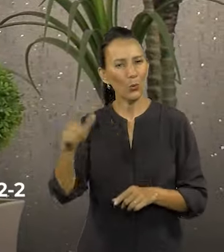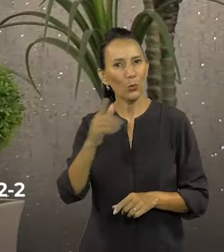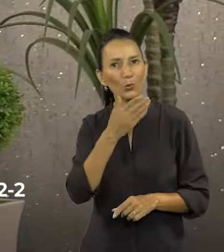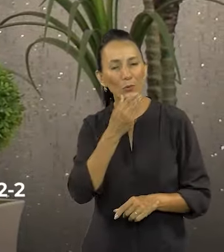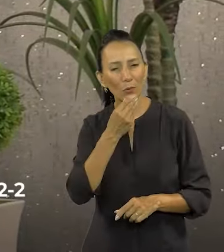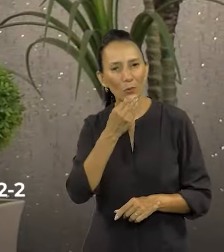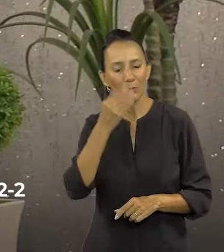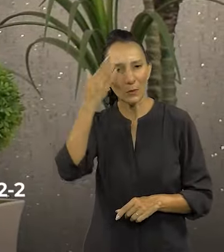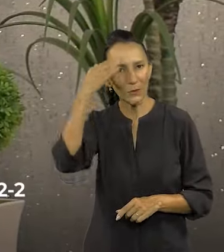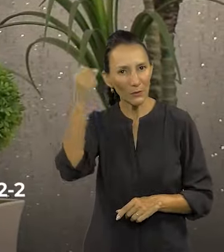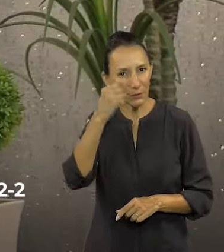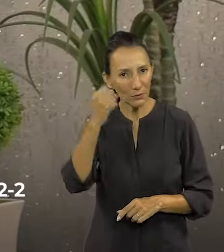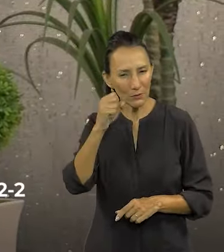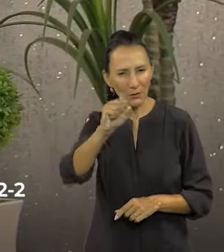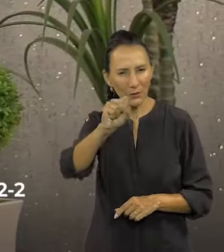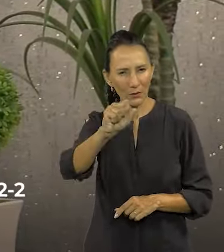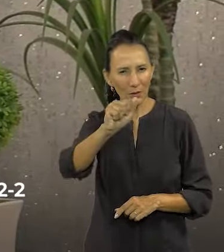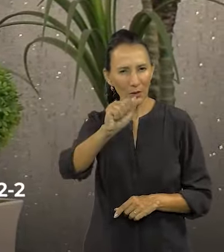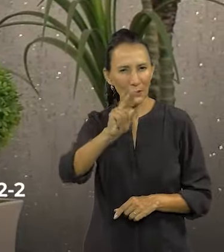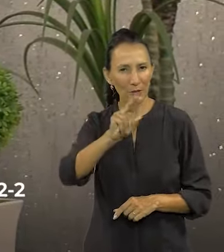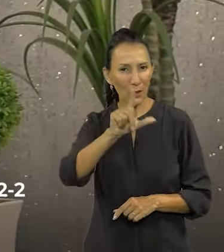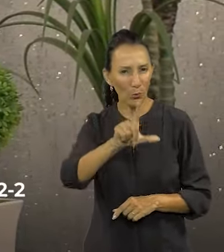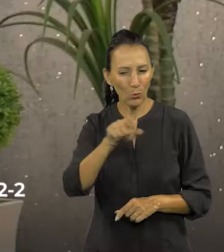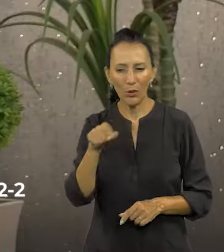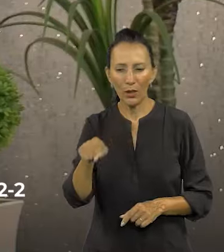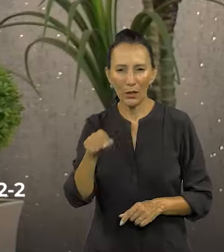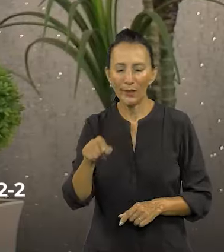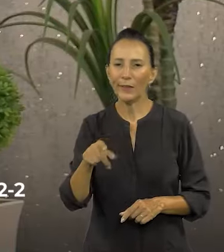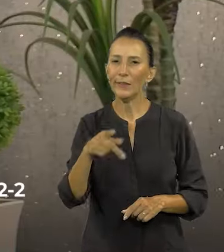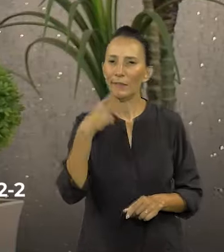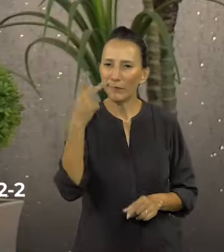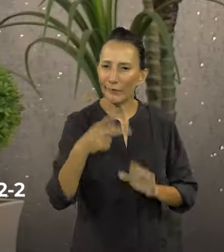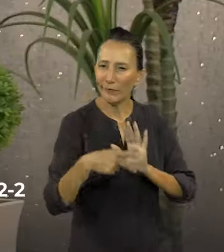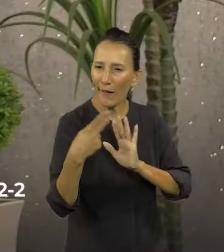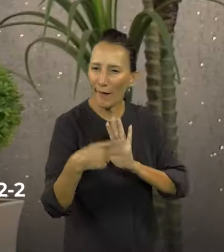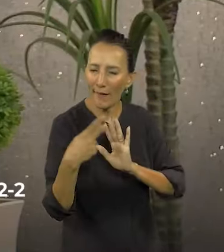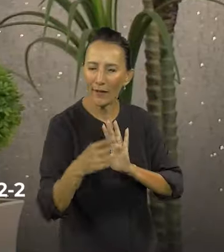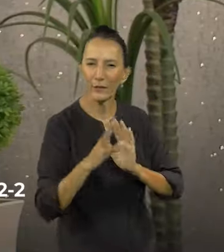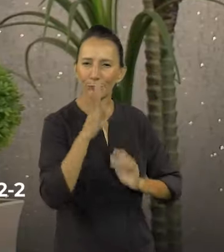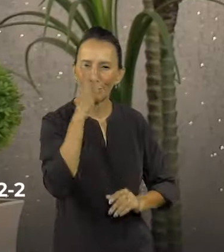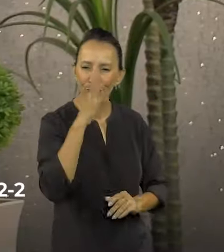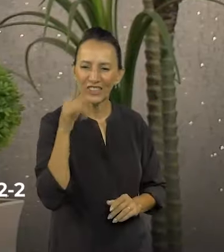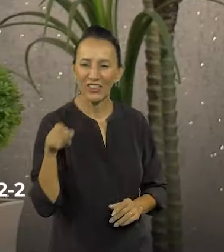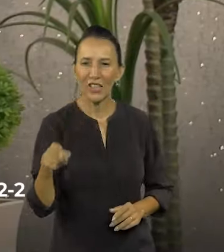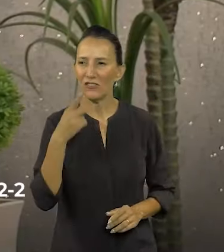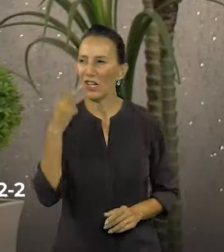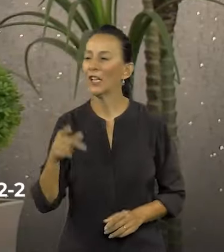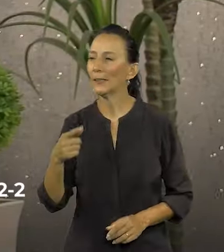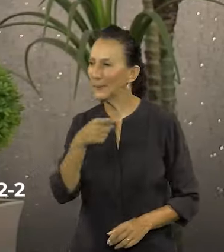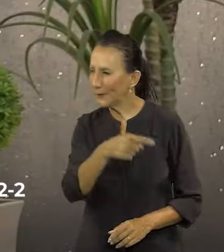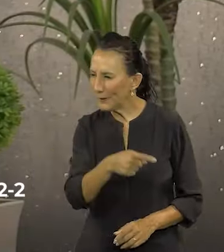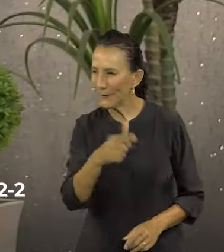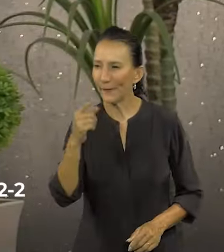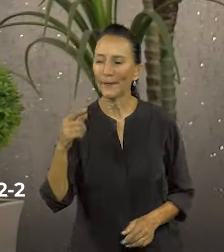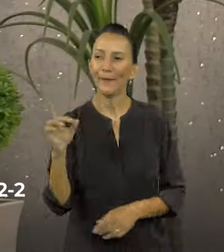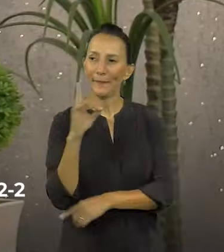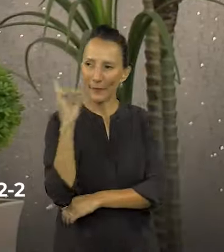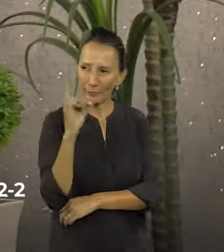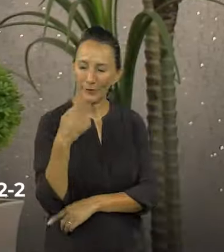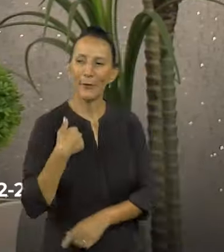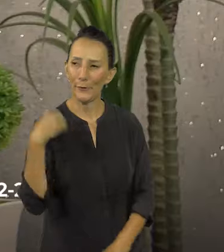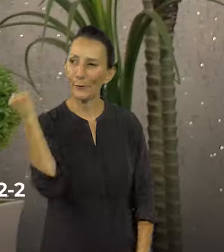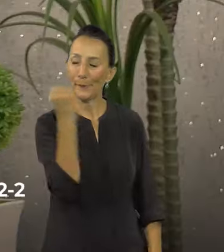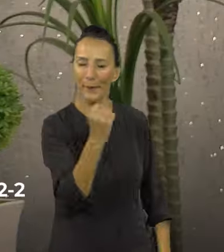sem pensar Saul comenta com todos que ele vai matar Davi faz um voto